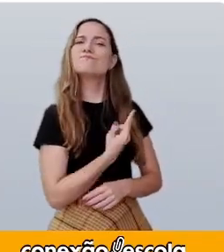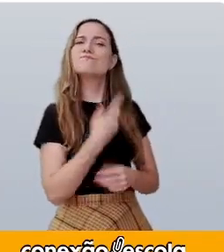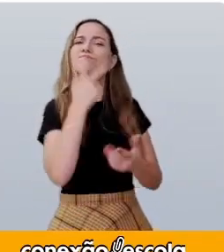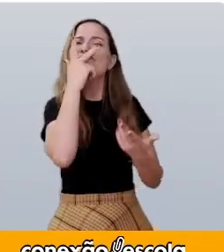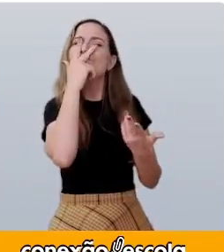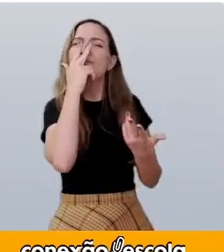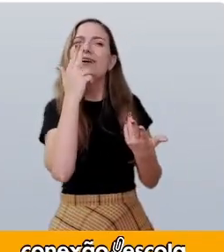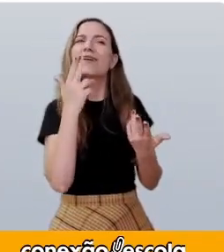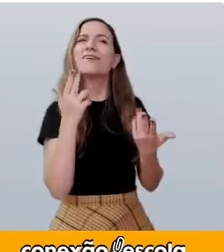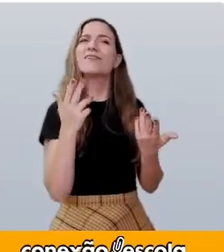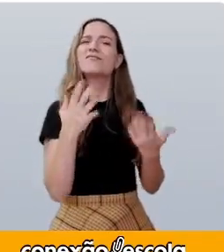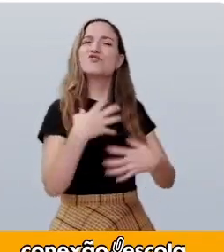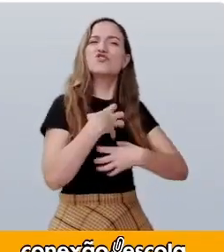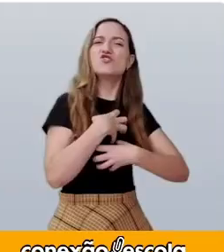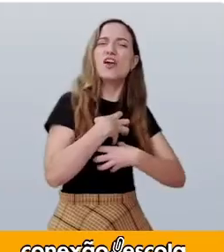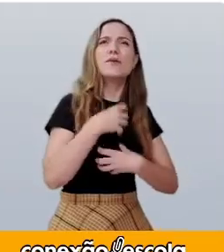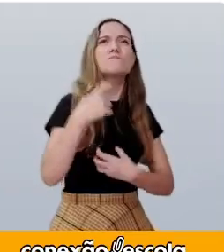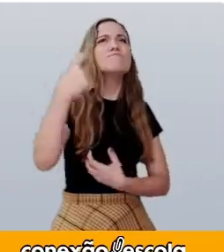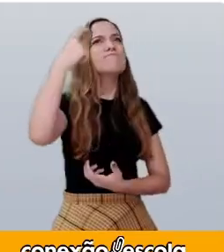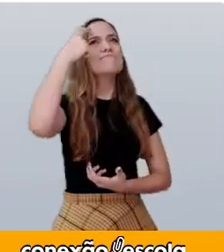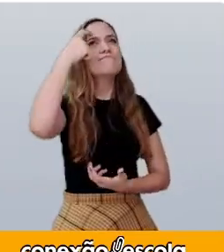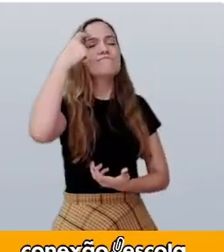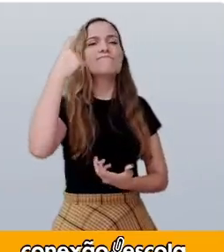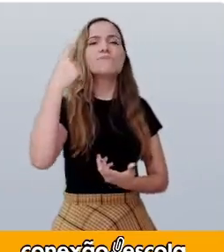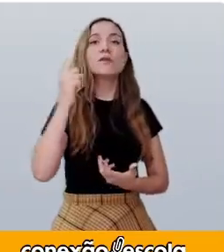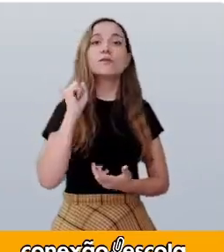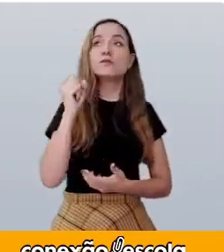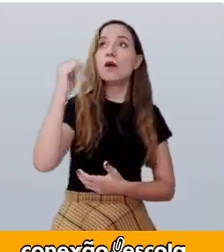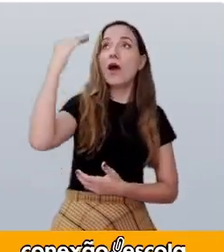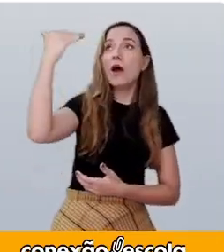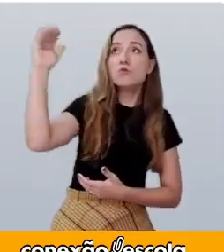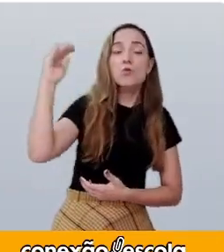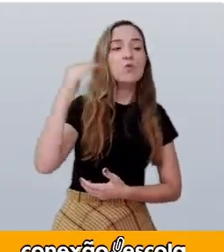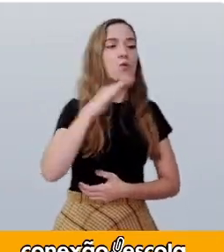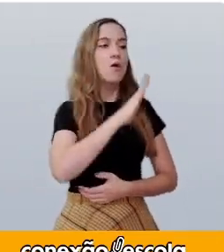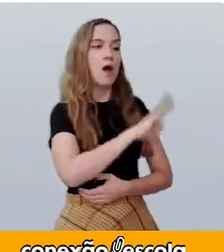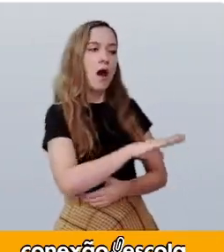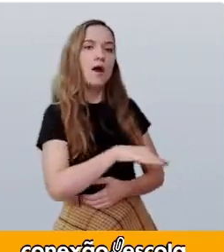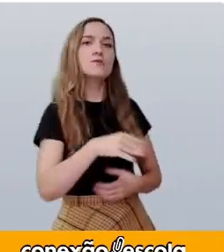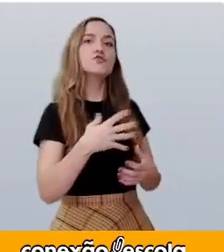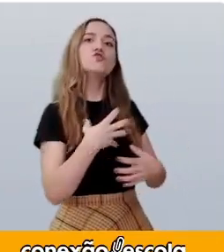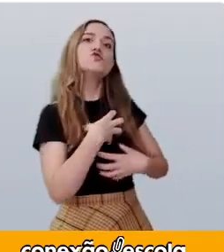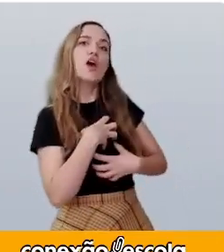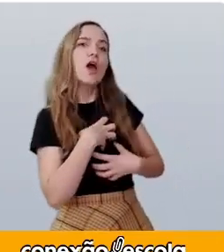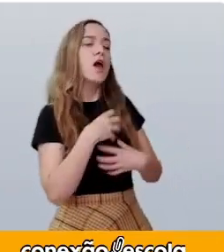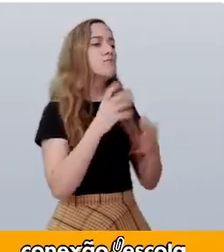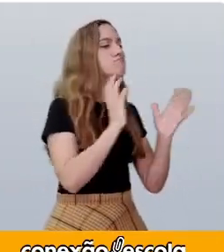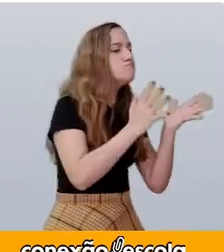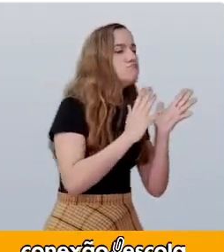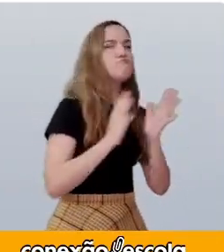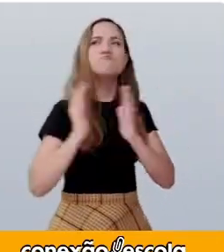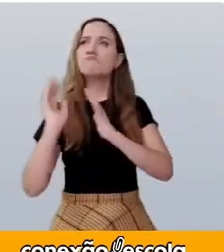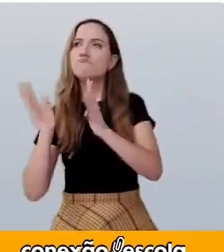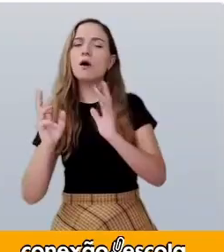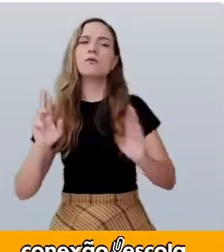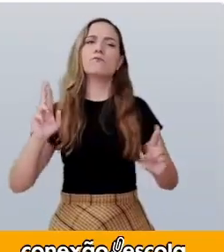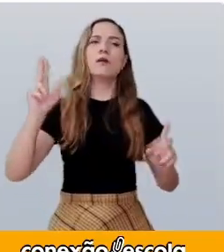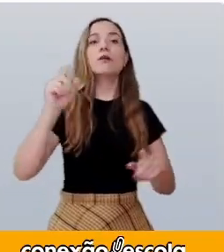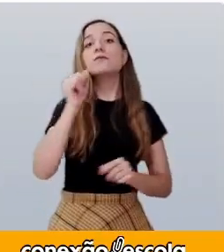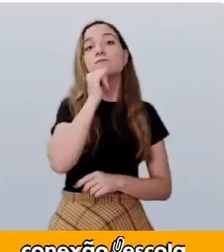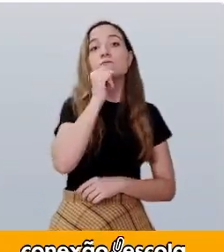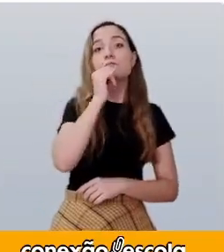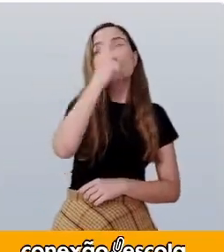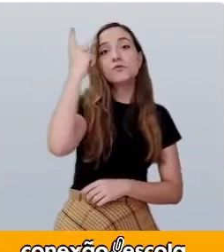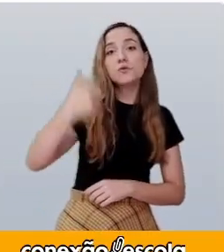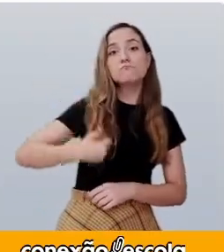um discurso diferente. Se fala com adulto, se fala com uma criança, se fala com uma pessoa de idade,